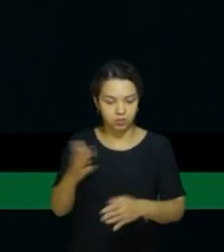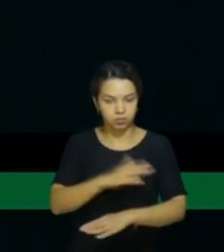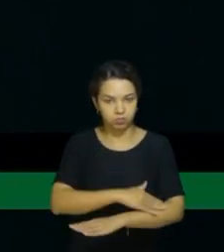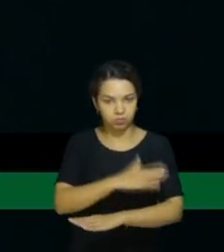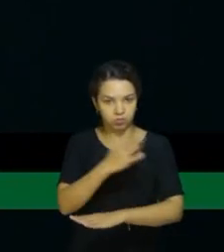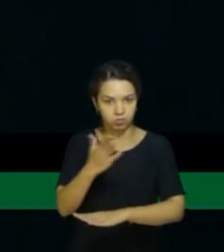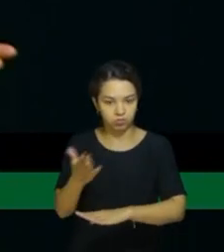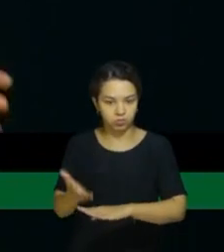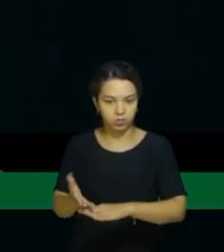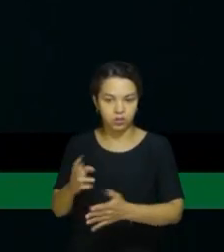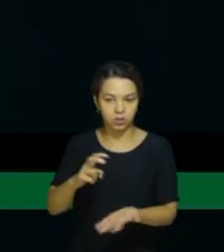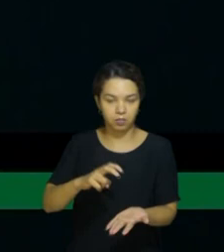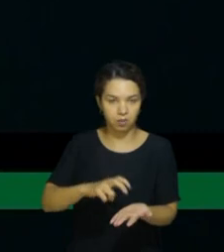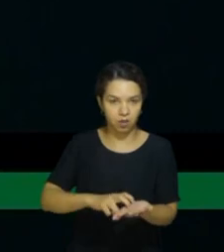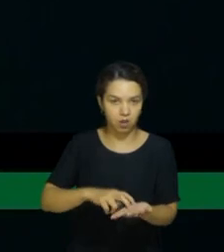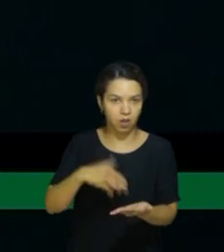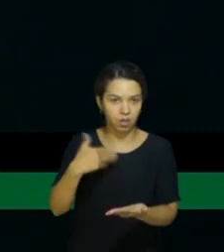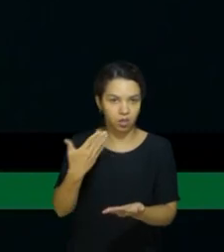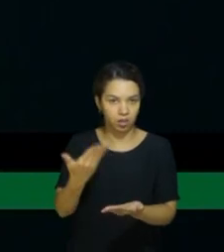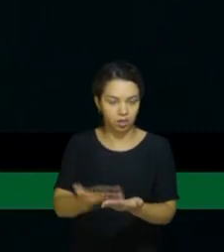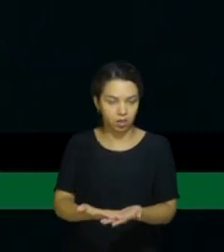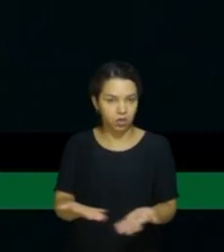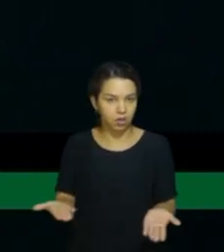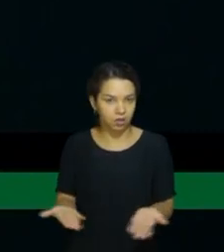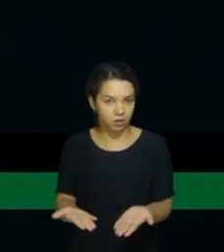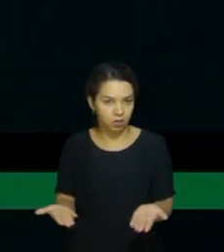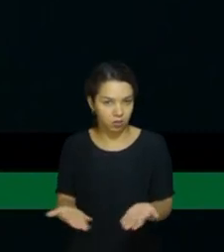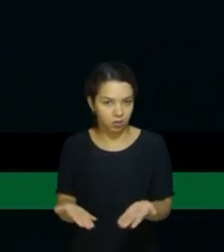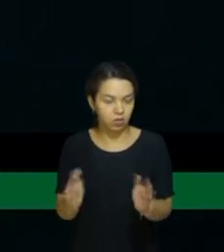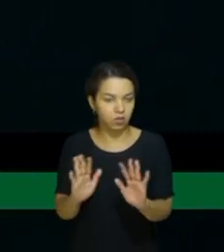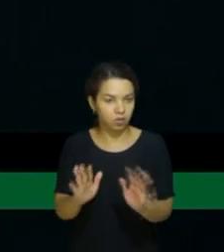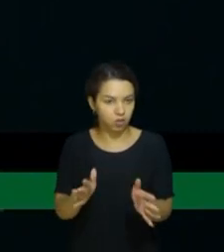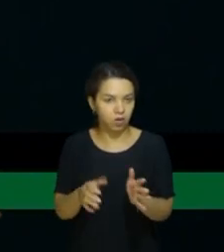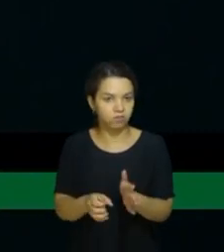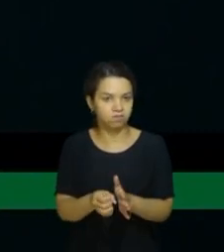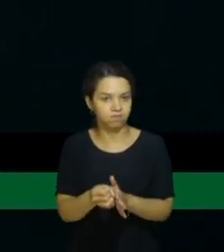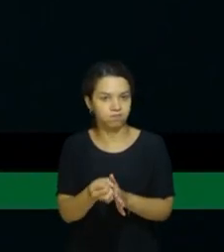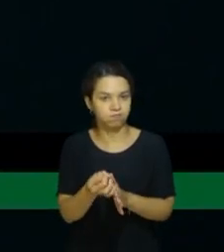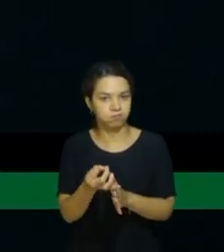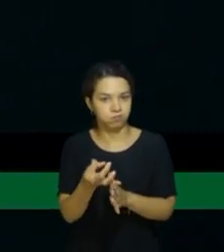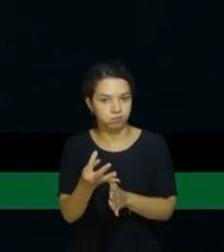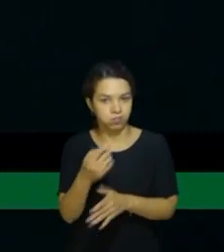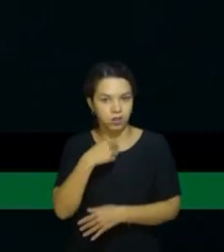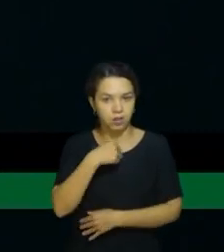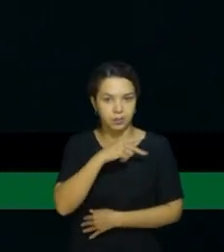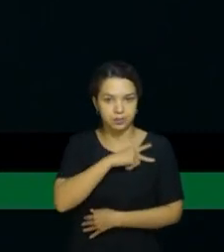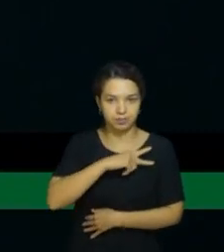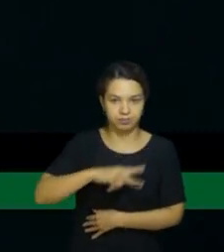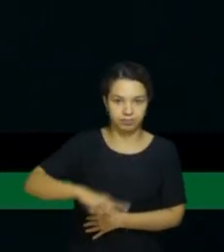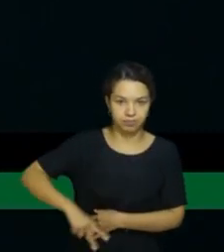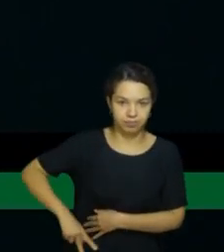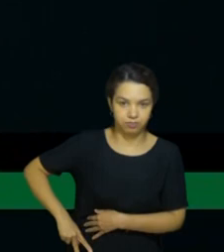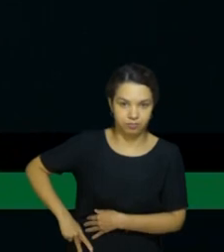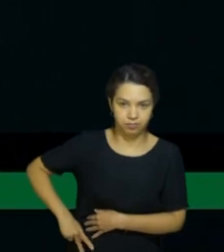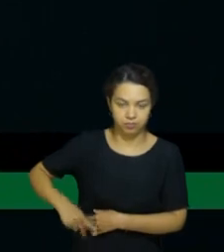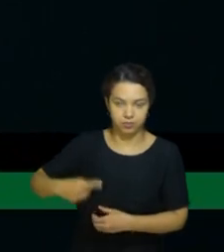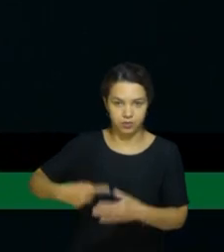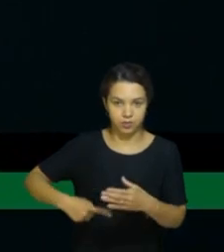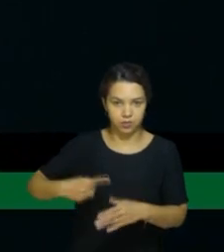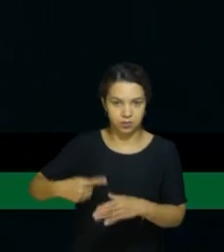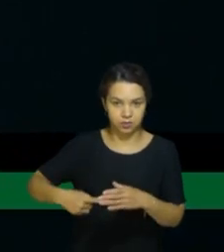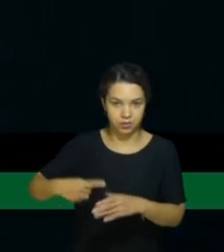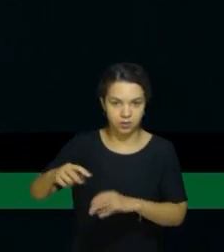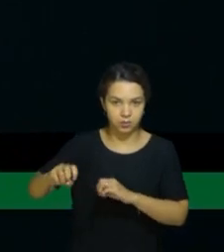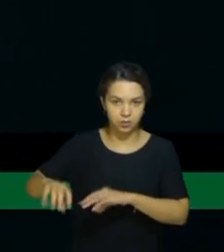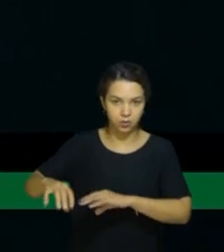manhã até agora por diversas vezes eu como presidente da Comissão de educação